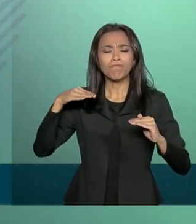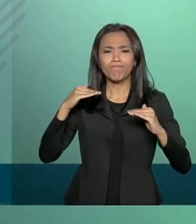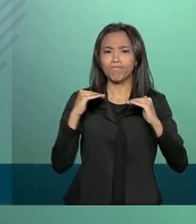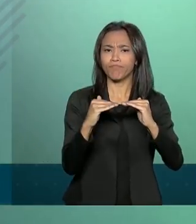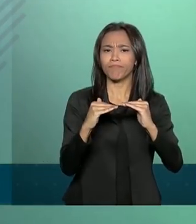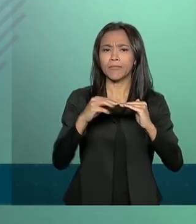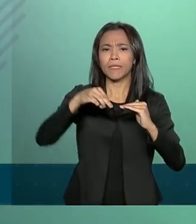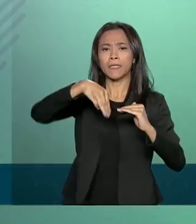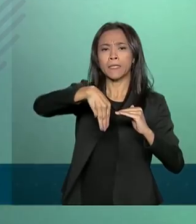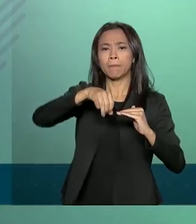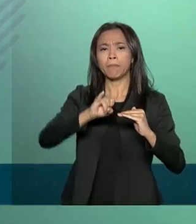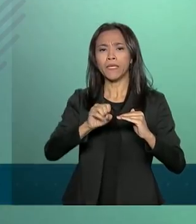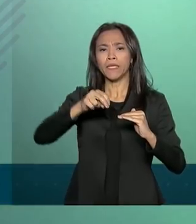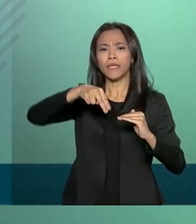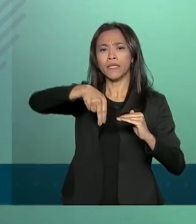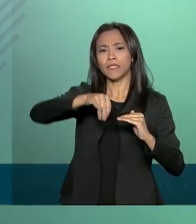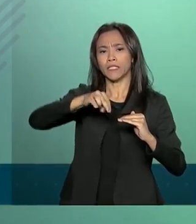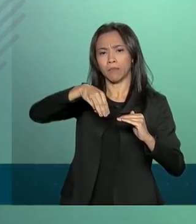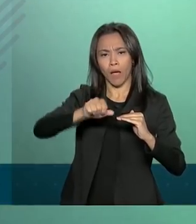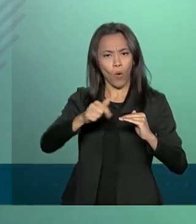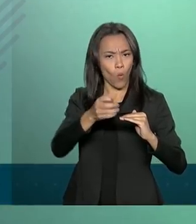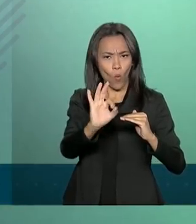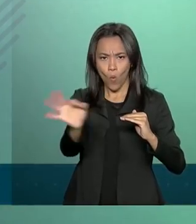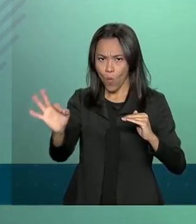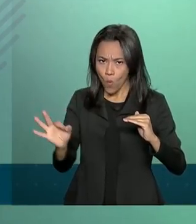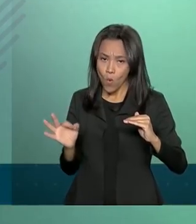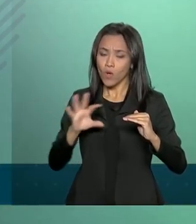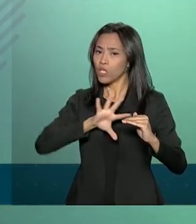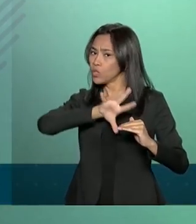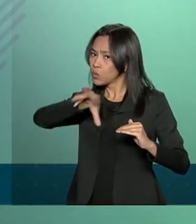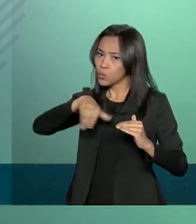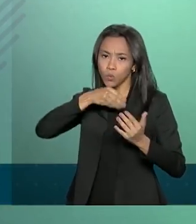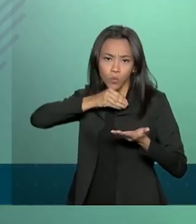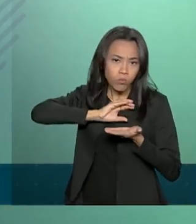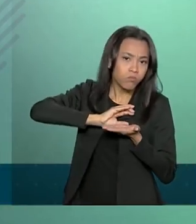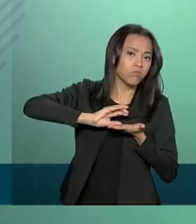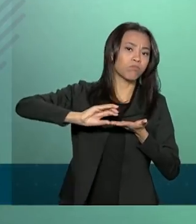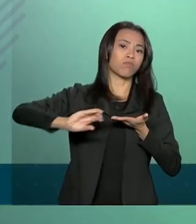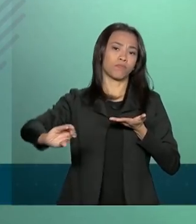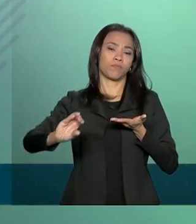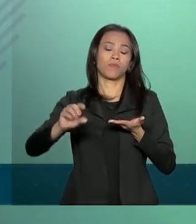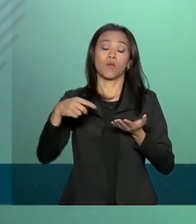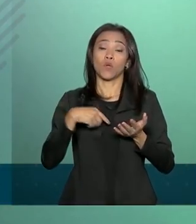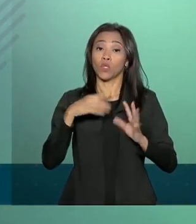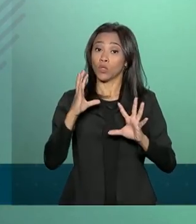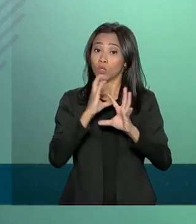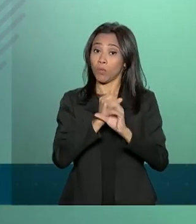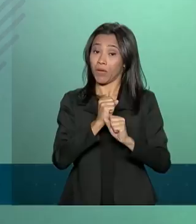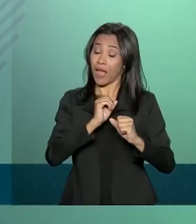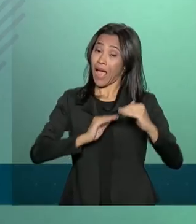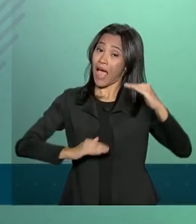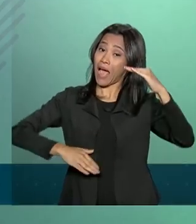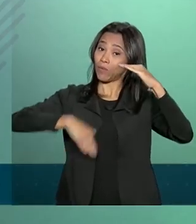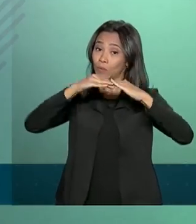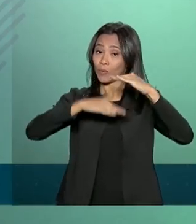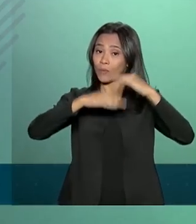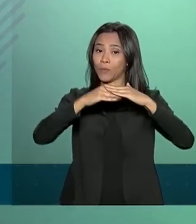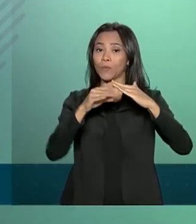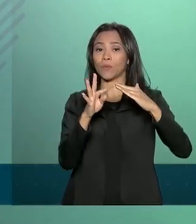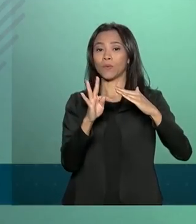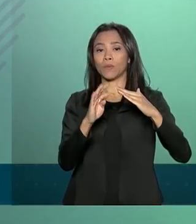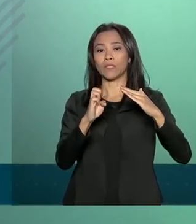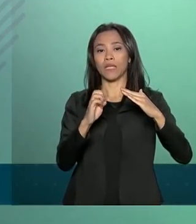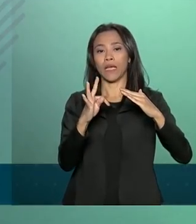proventos são integrais a pensão será o total da remuneração até o teto do regime geral